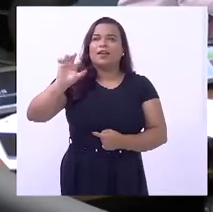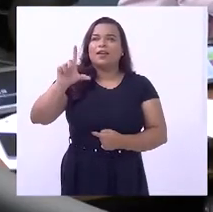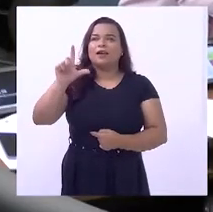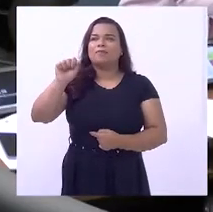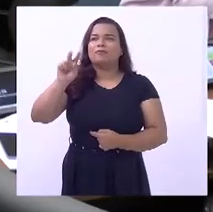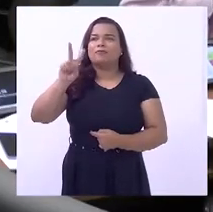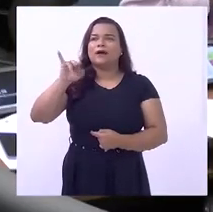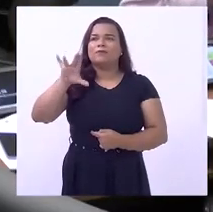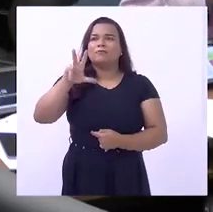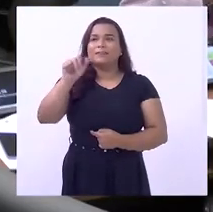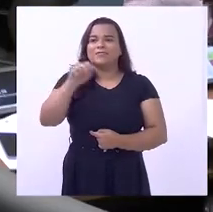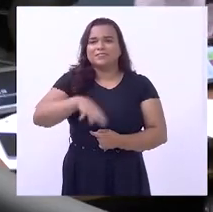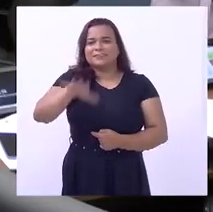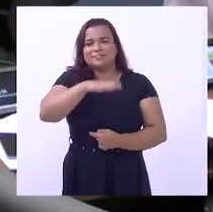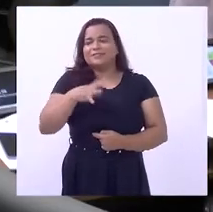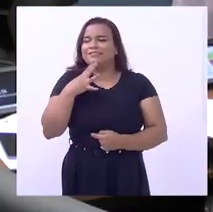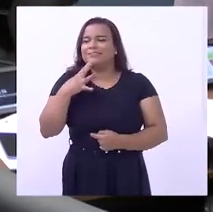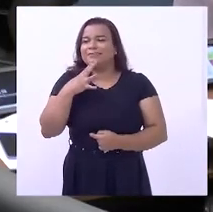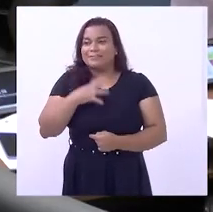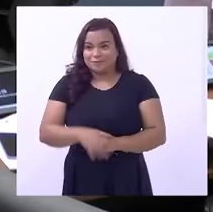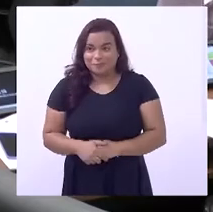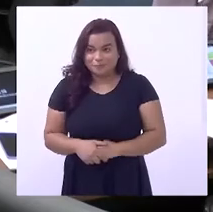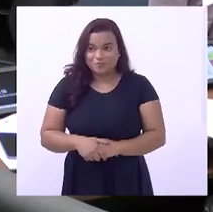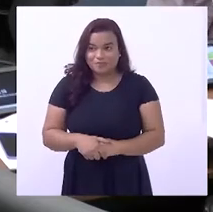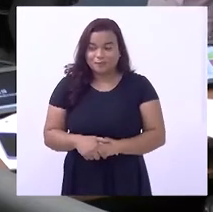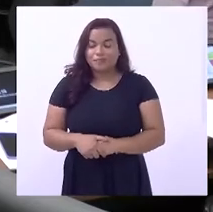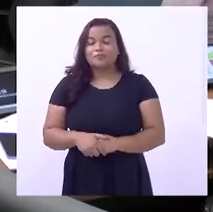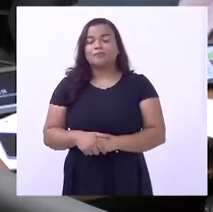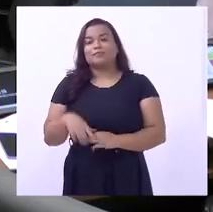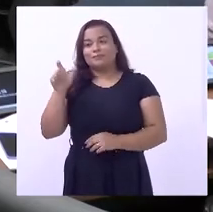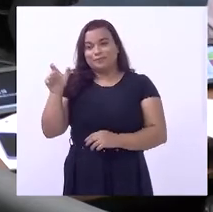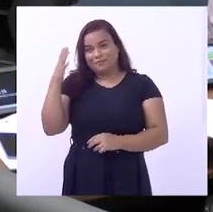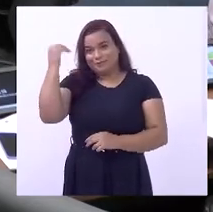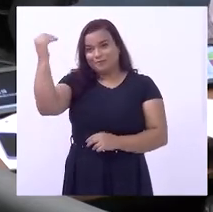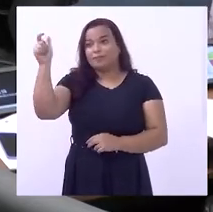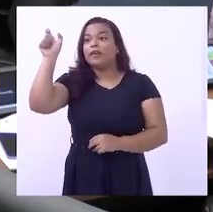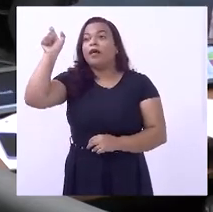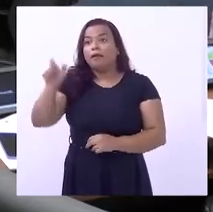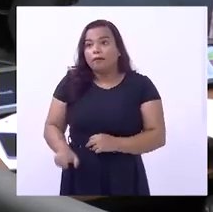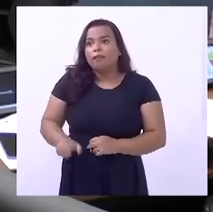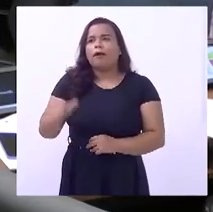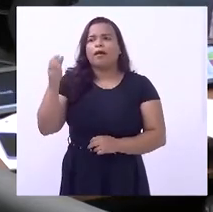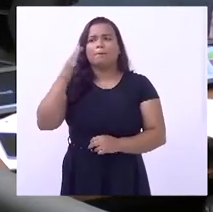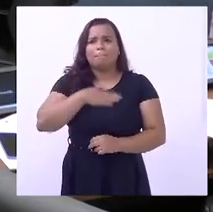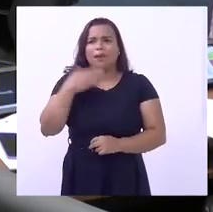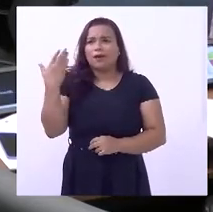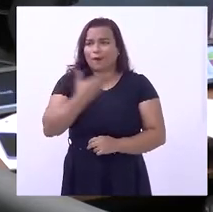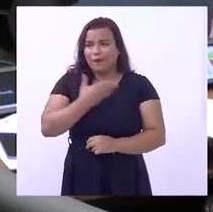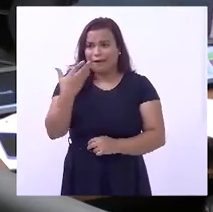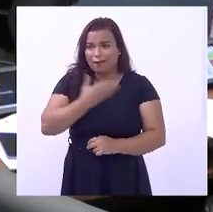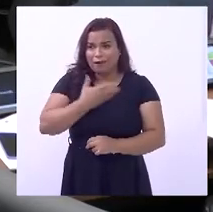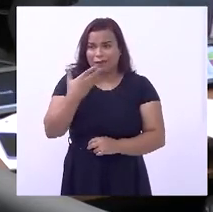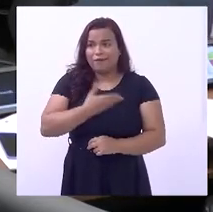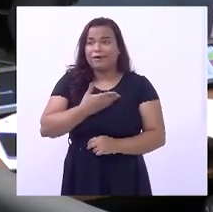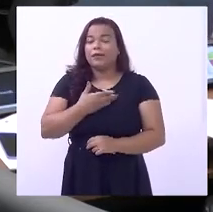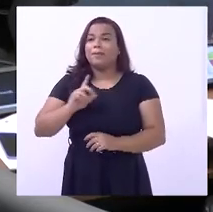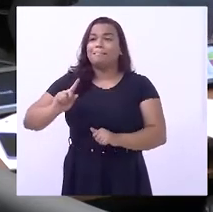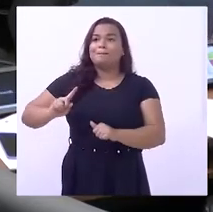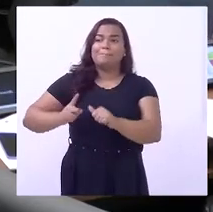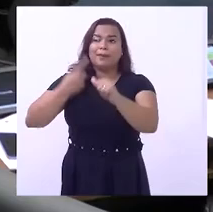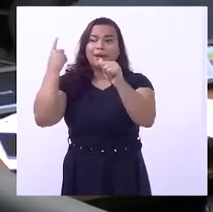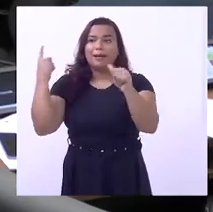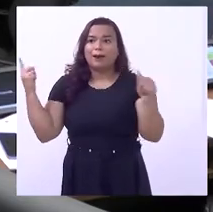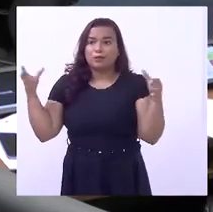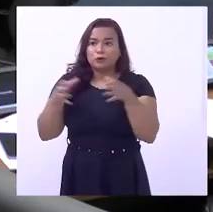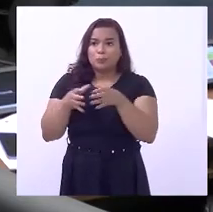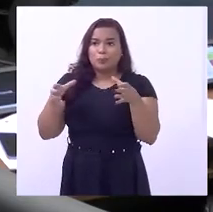Popular Flavinha. A Flávia foi minha colega na primeira turma da